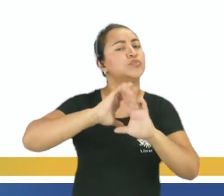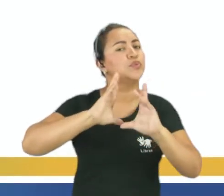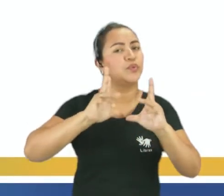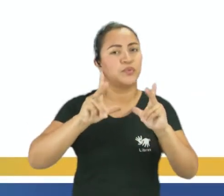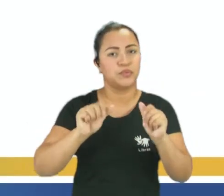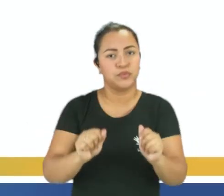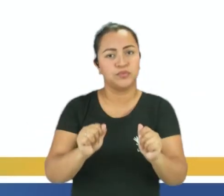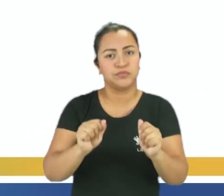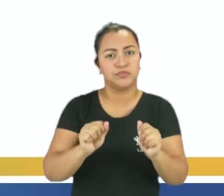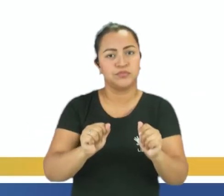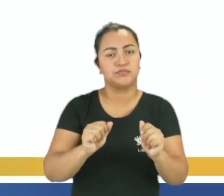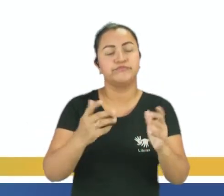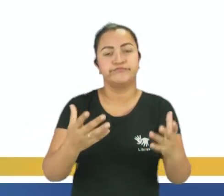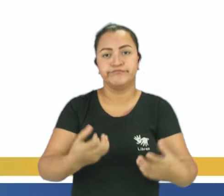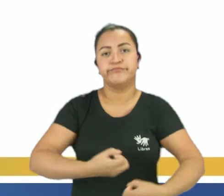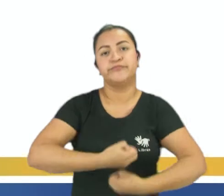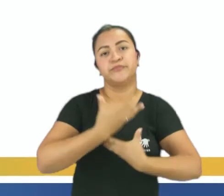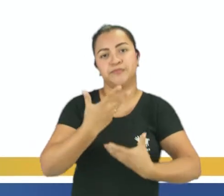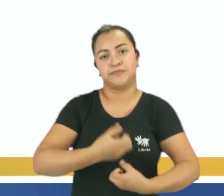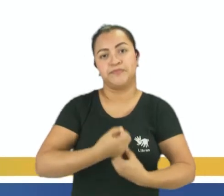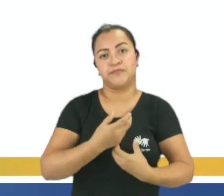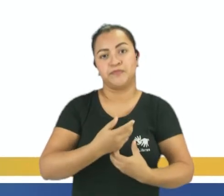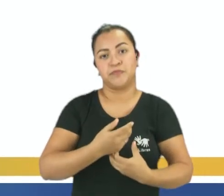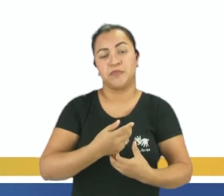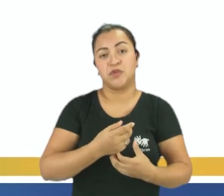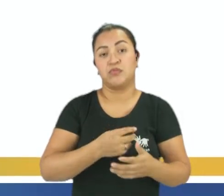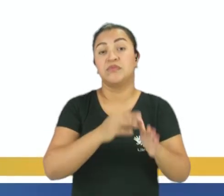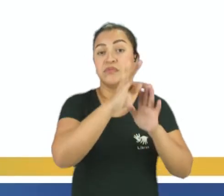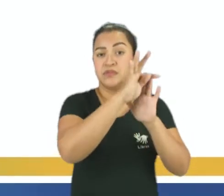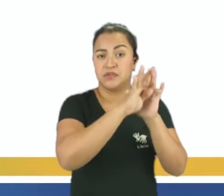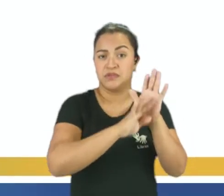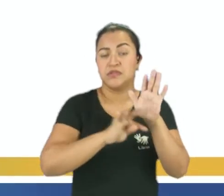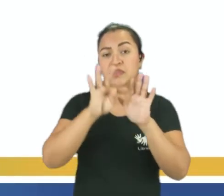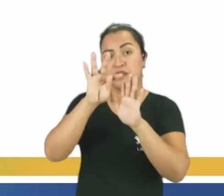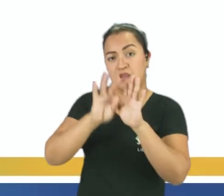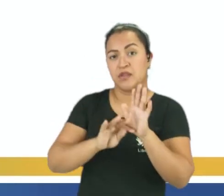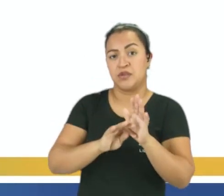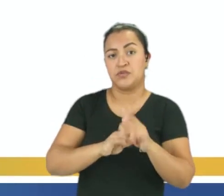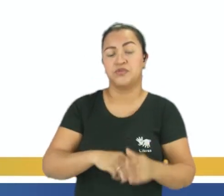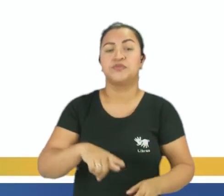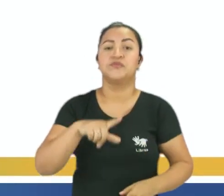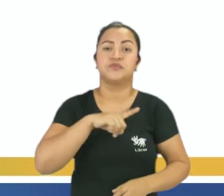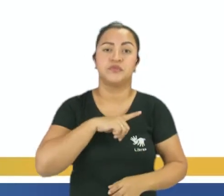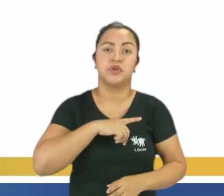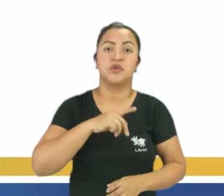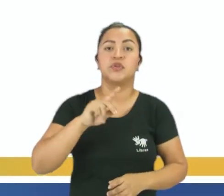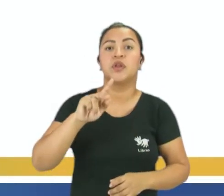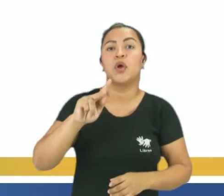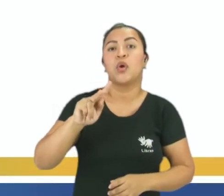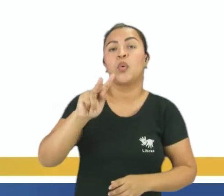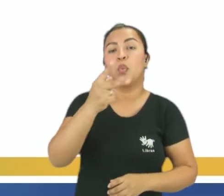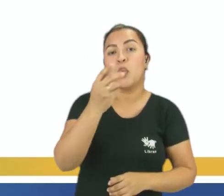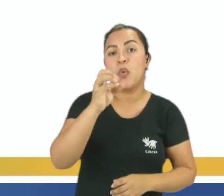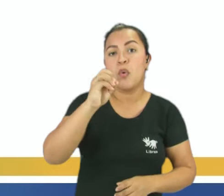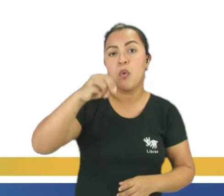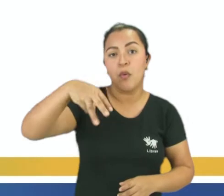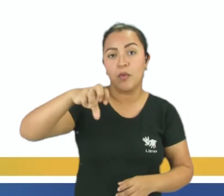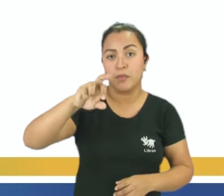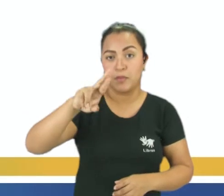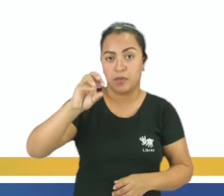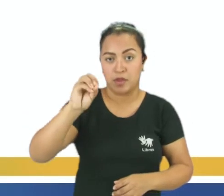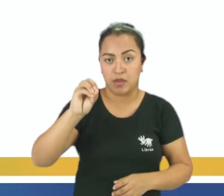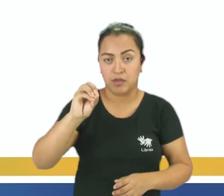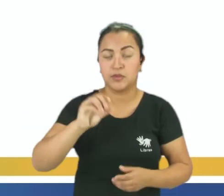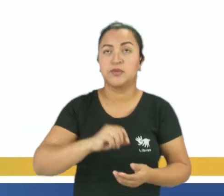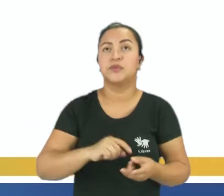considerados poema. Entre esses textos inaugurais estão os poemas de Homero, nas obras Odisseia e